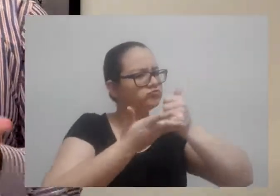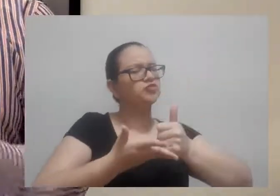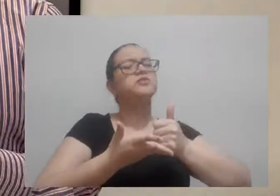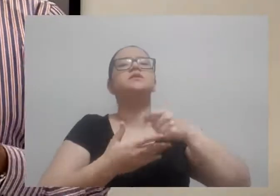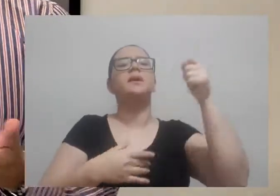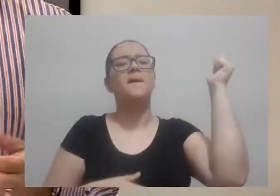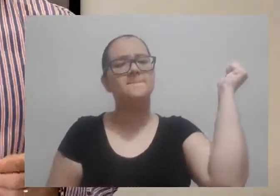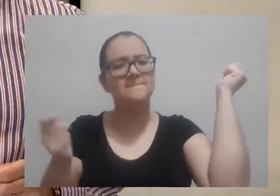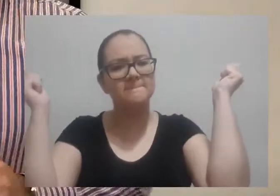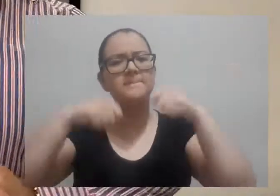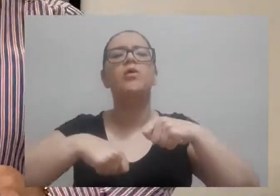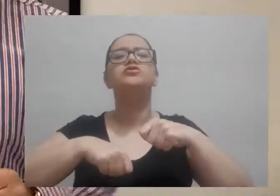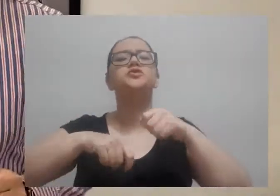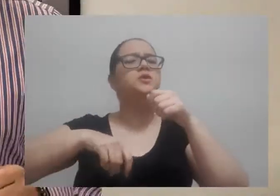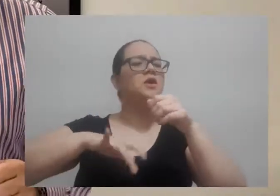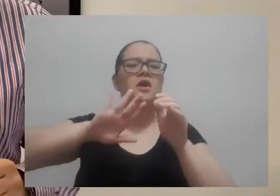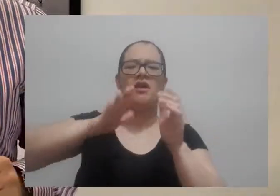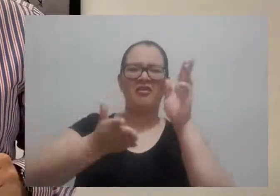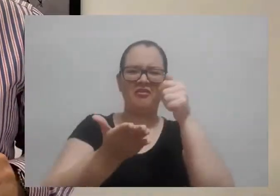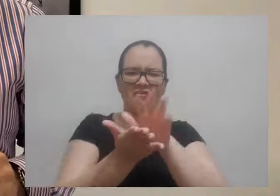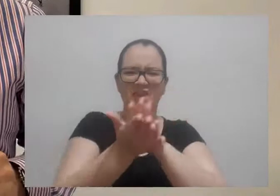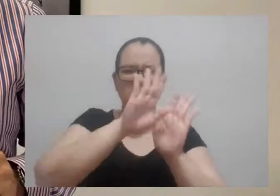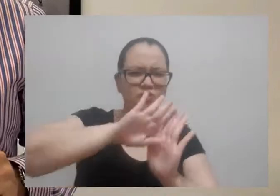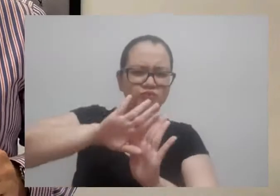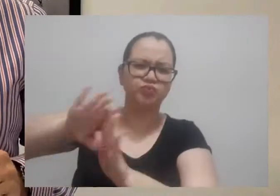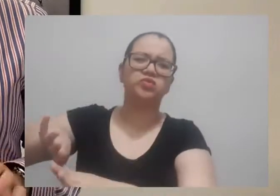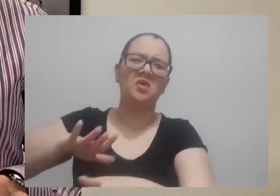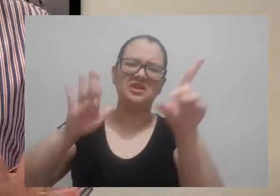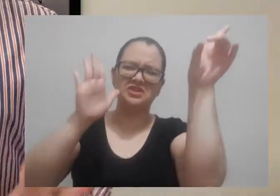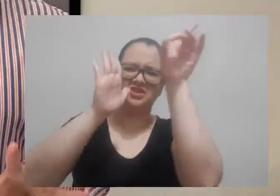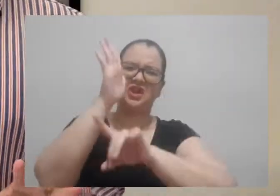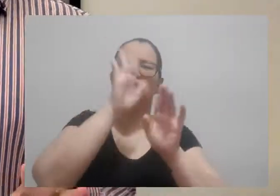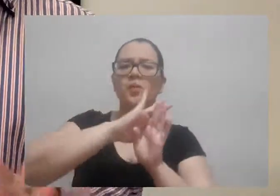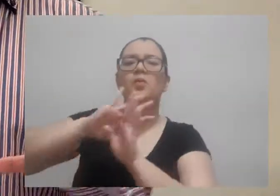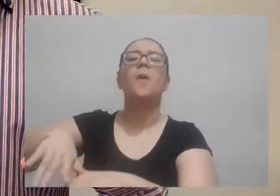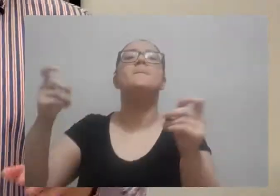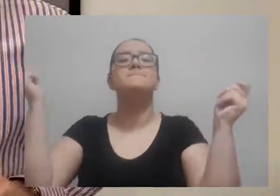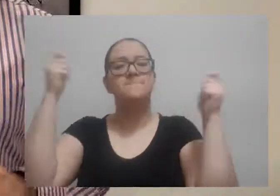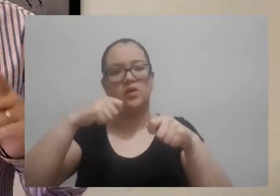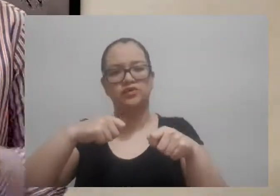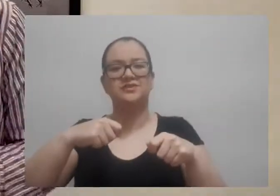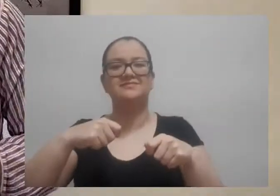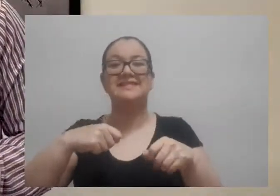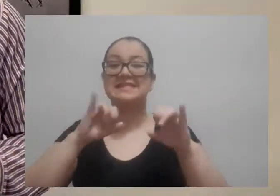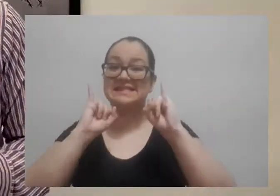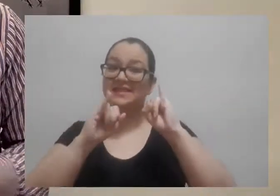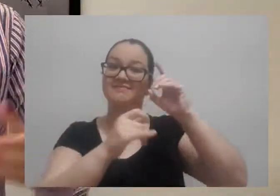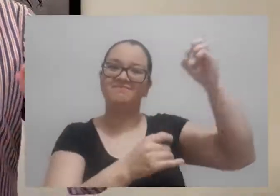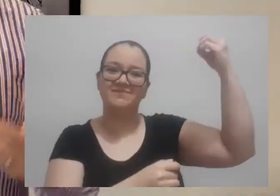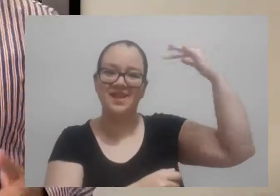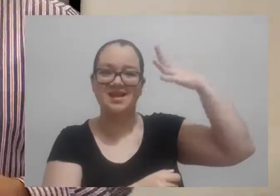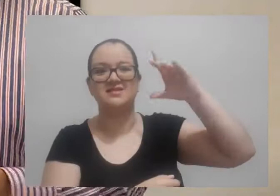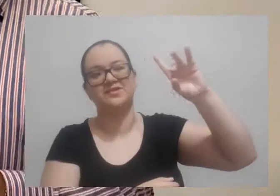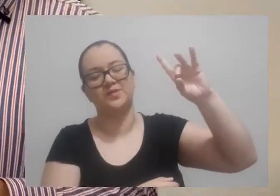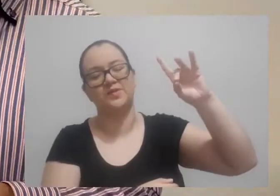apenas baseado nos seus próprios direitos. Então esse é esse penúltimo exemplo. E por o último que a gente